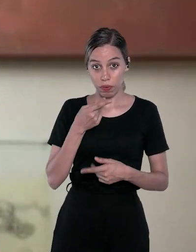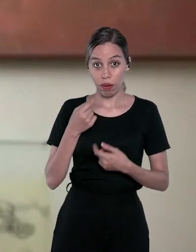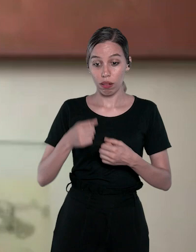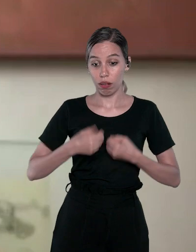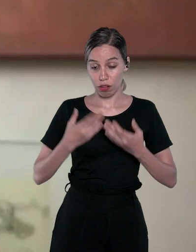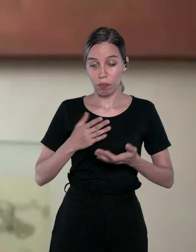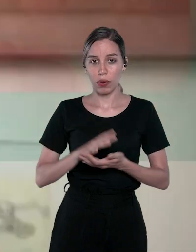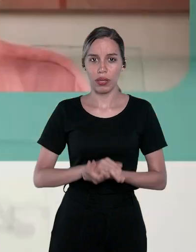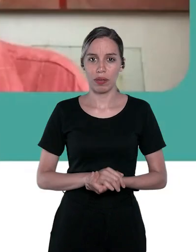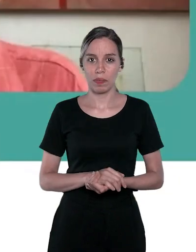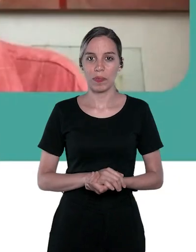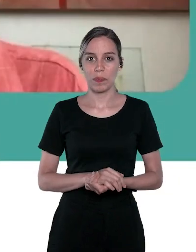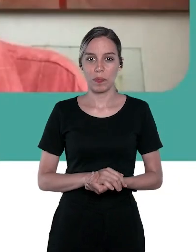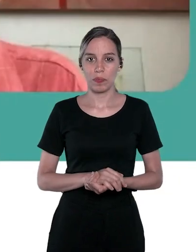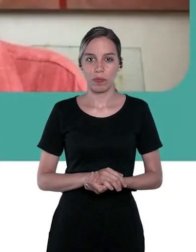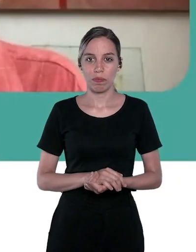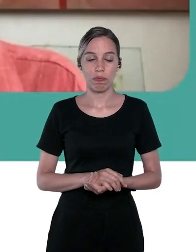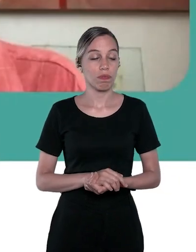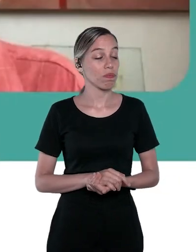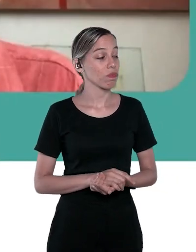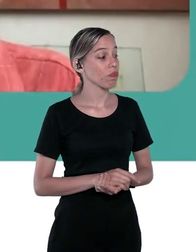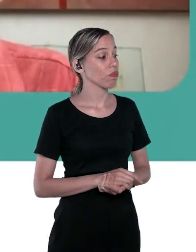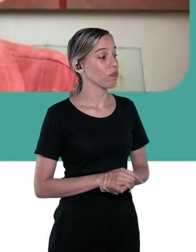E é isso. E a sua inspiração?